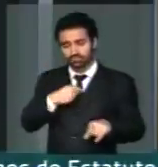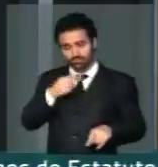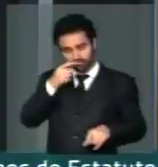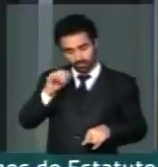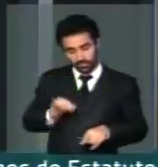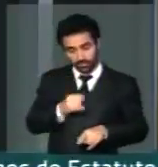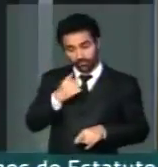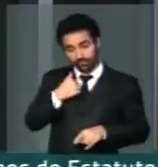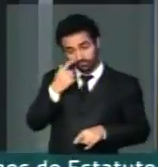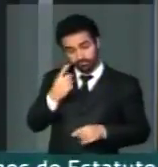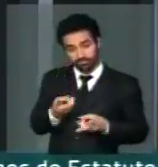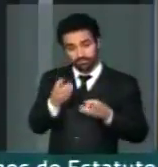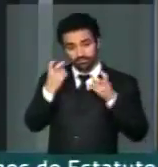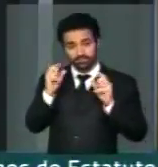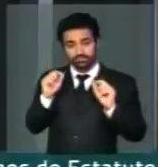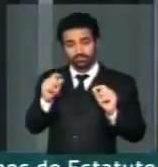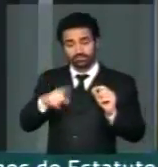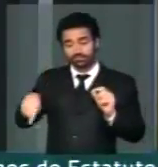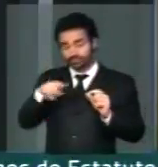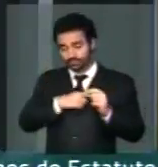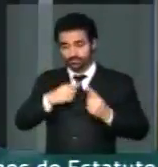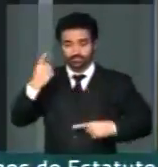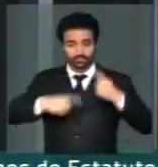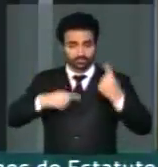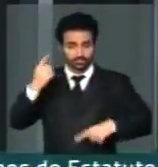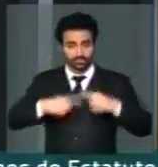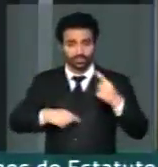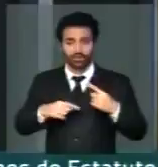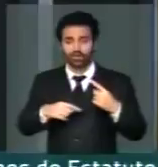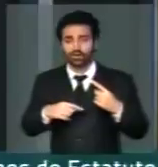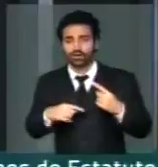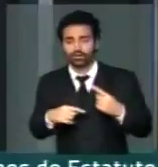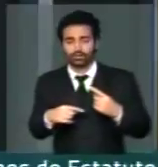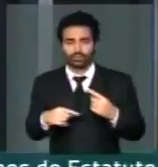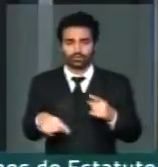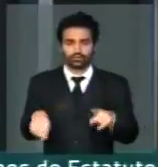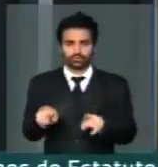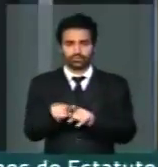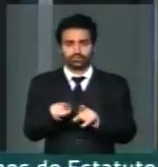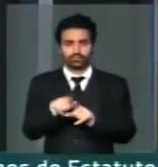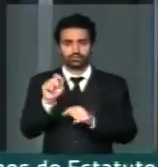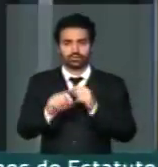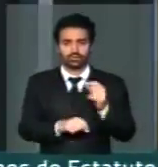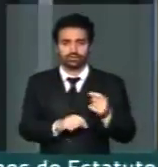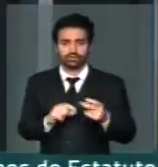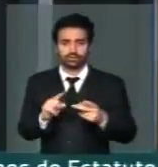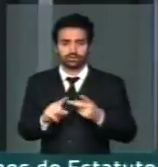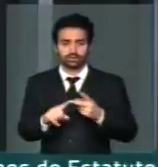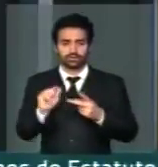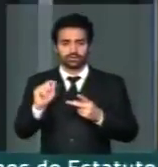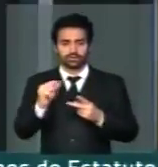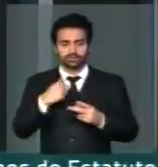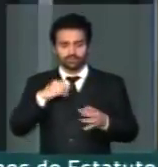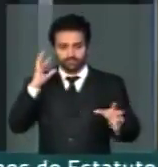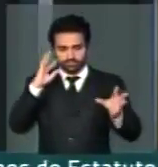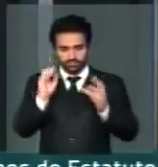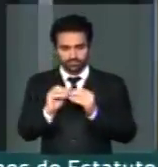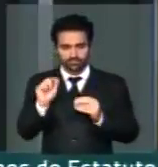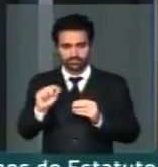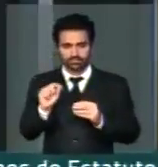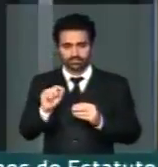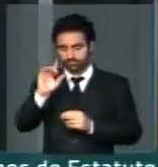observar, que quando esse diálogo se estabelece de maneira racional, se vê que a garantia de